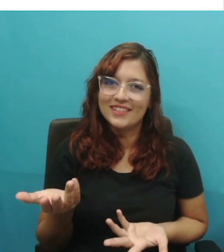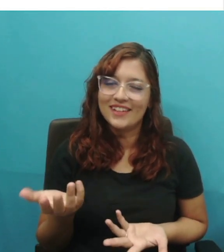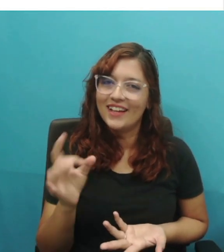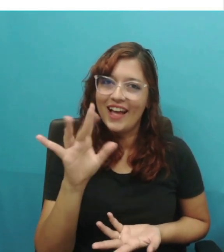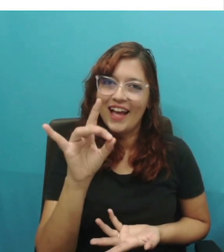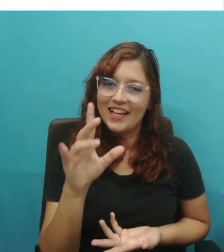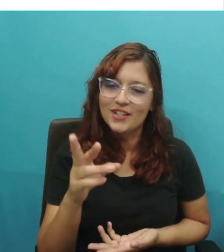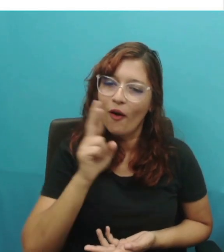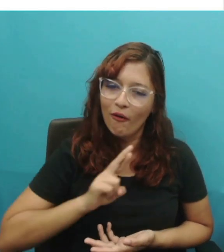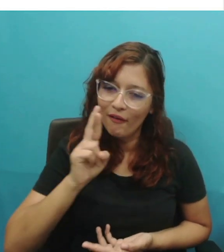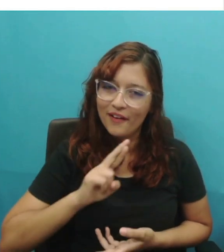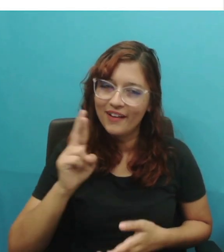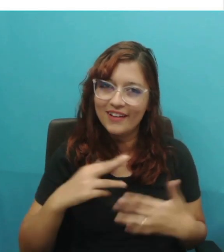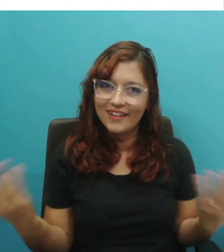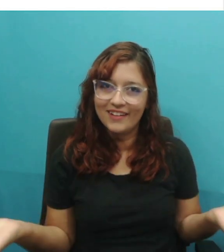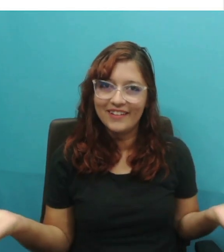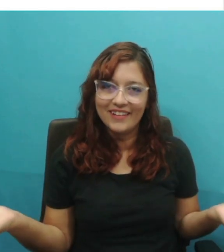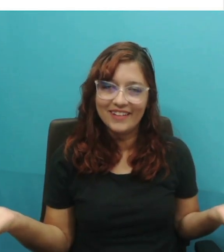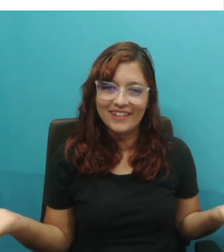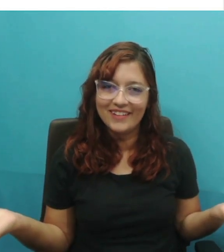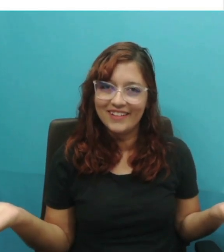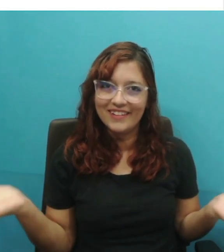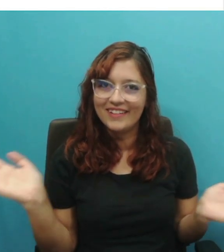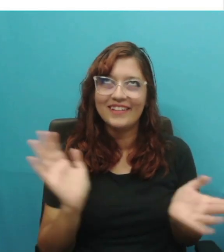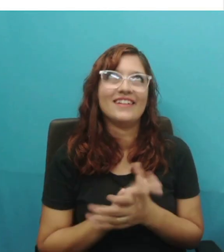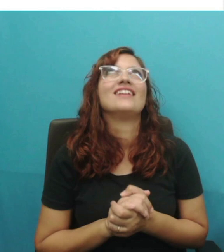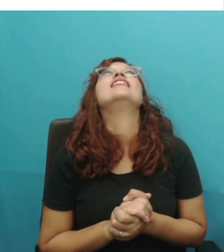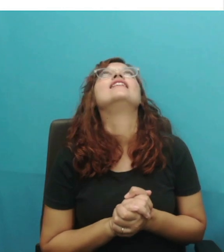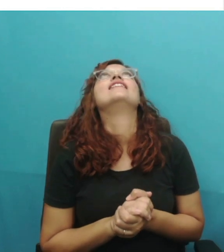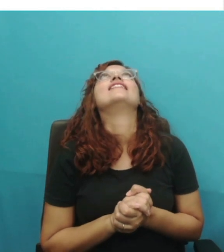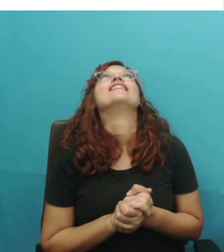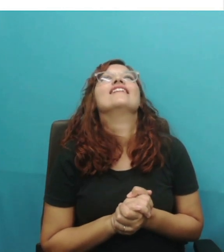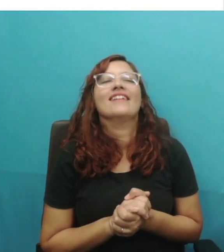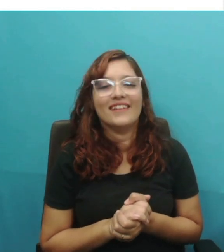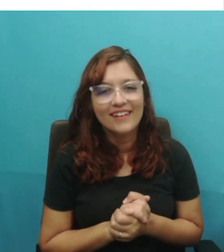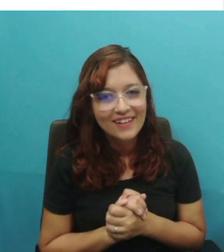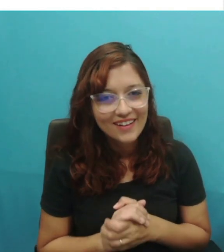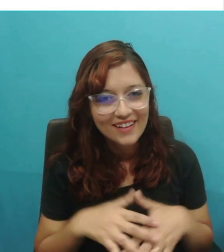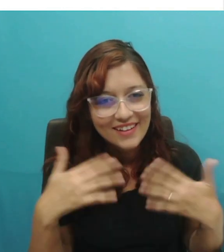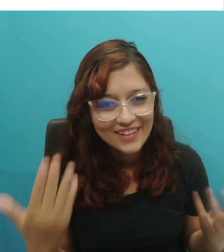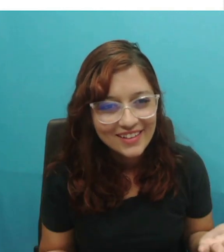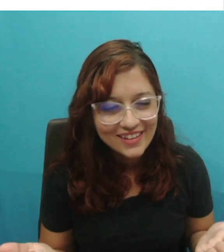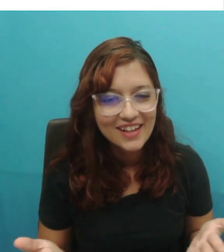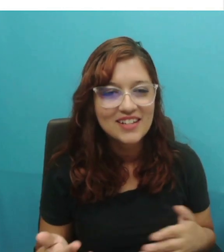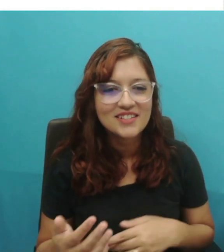Como é que eu vou usar esse sorvete? A única maneira de usar é tomando.